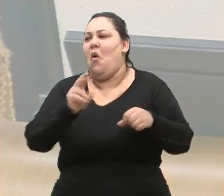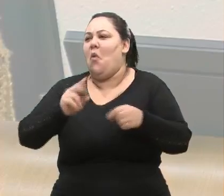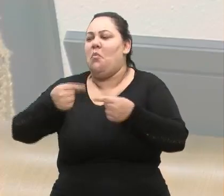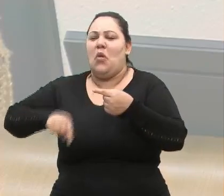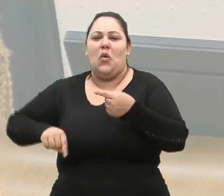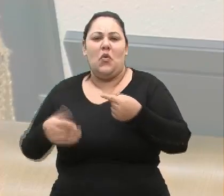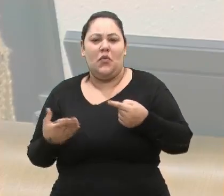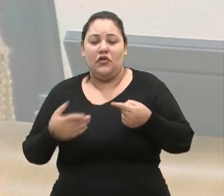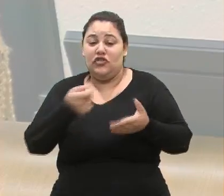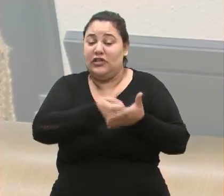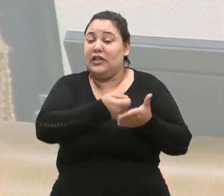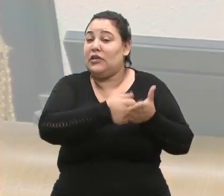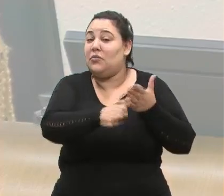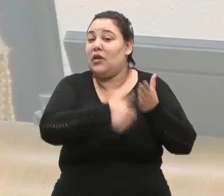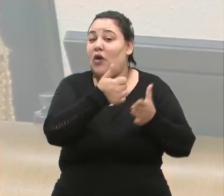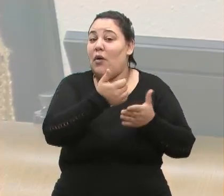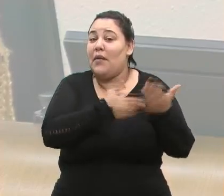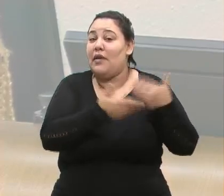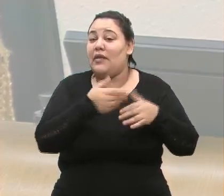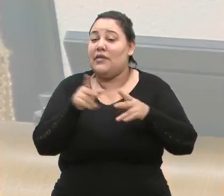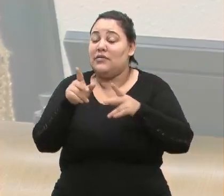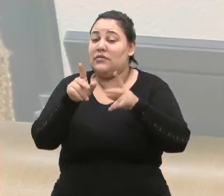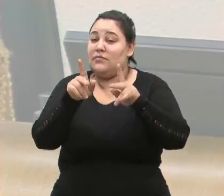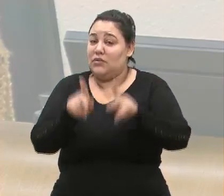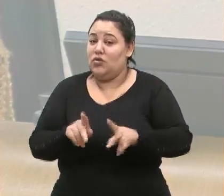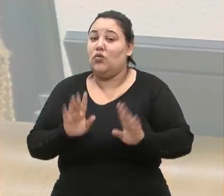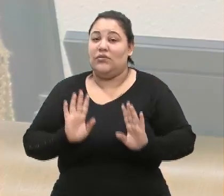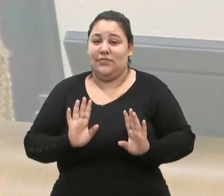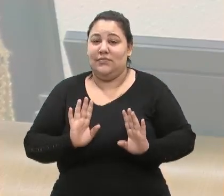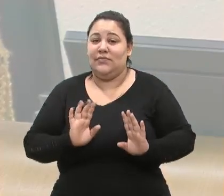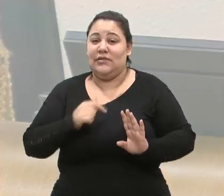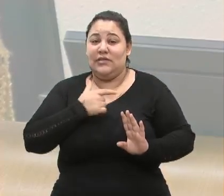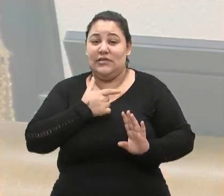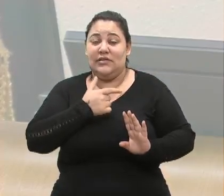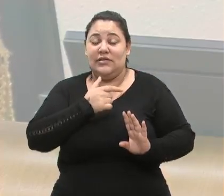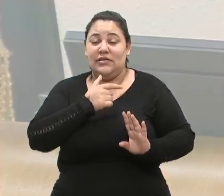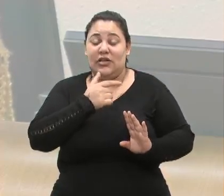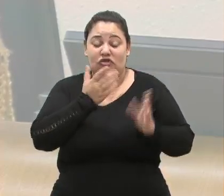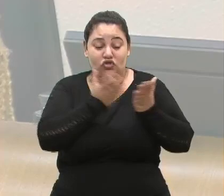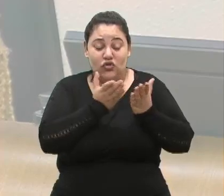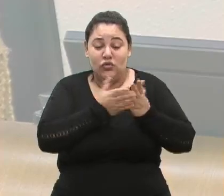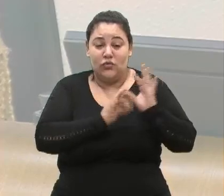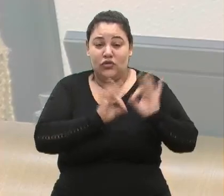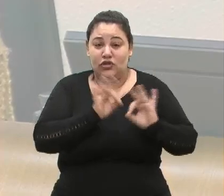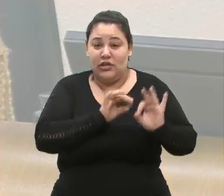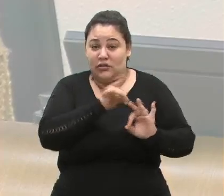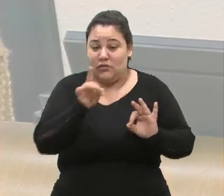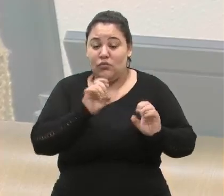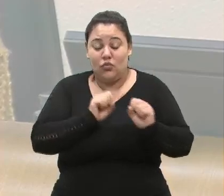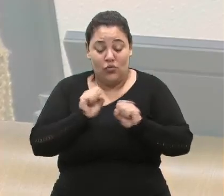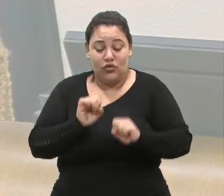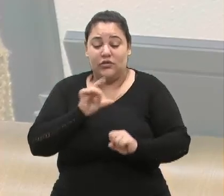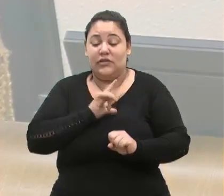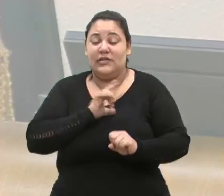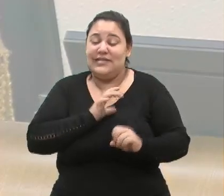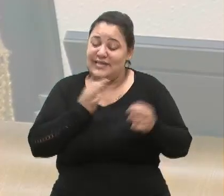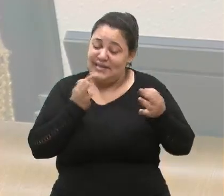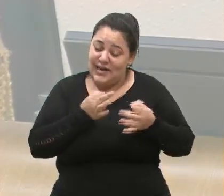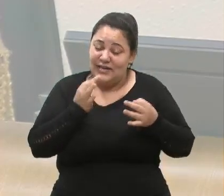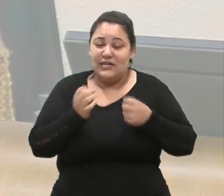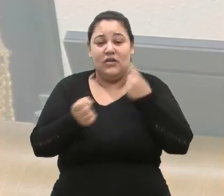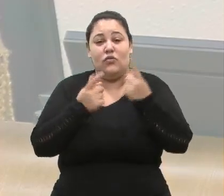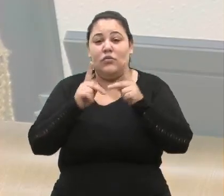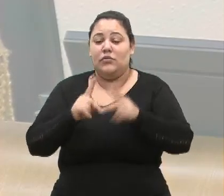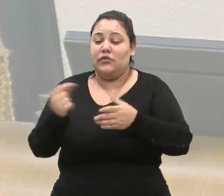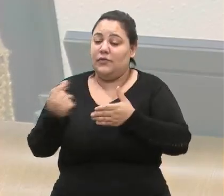as pessoas. E quando a gente estuda um projeto, vereador Bortola, a gente pode ter certeza que alguém veio pedir, que